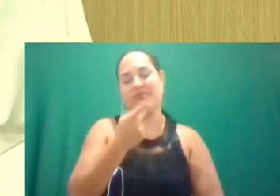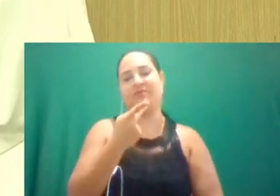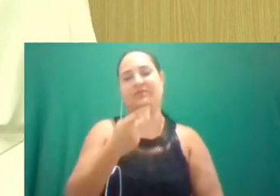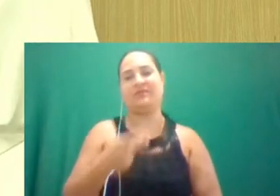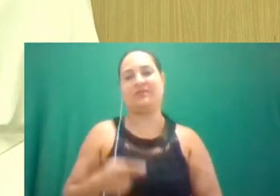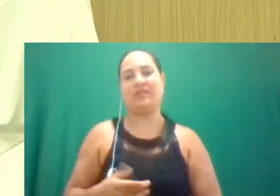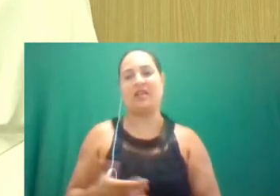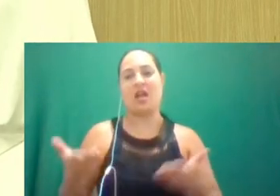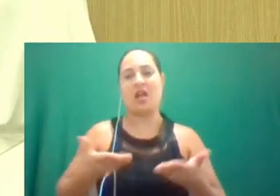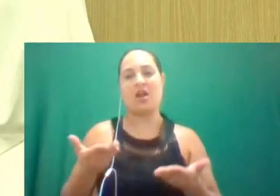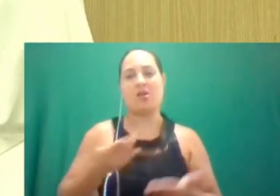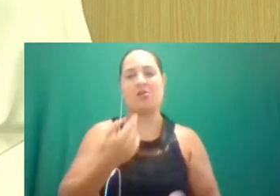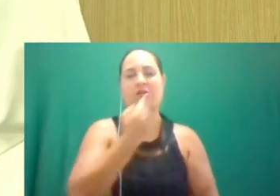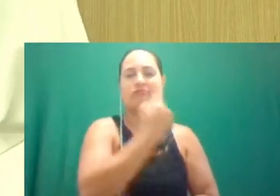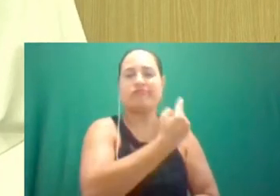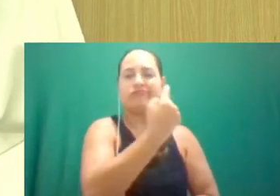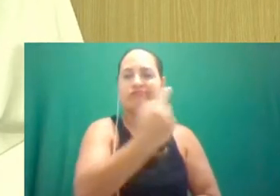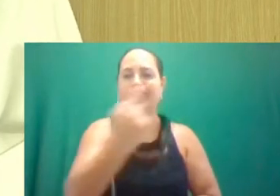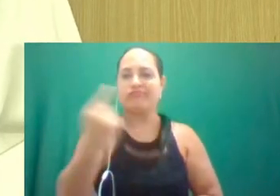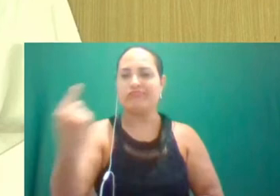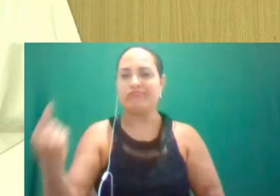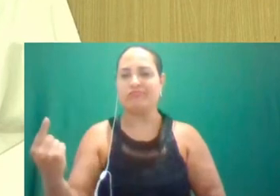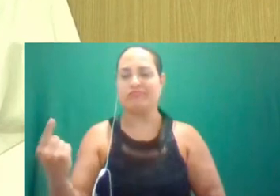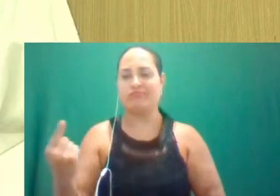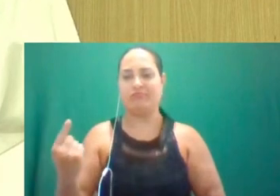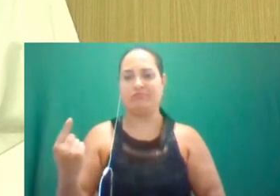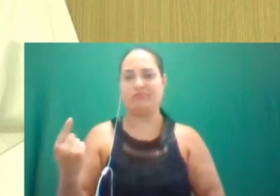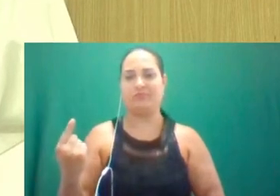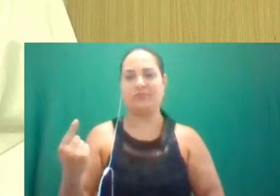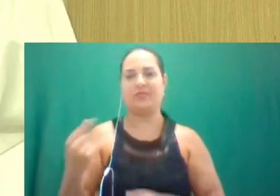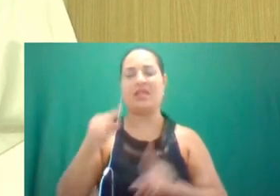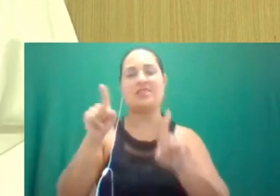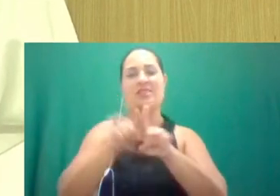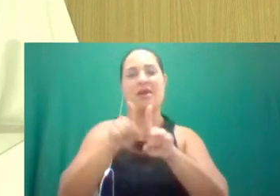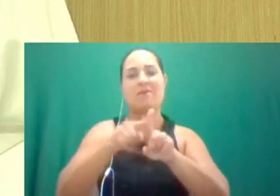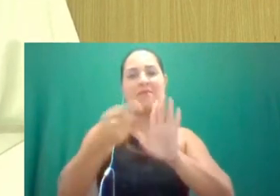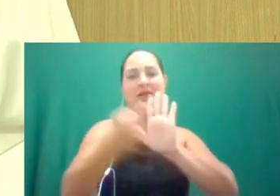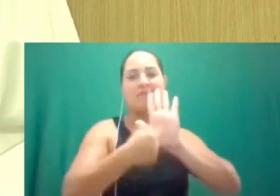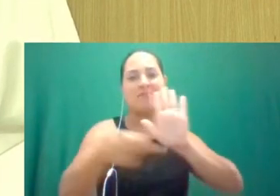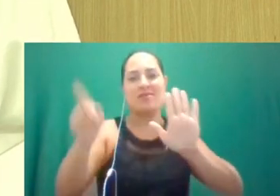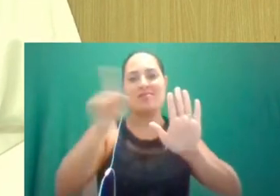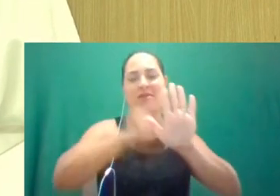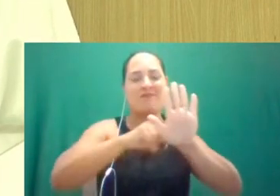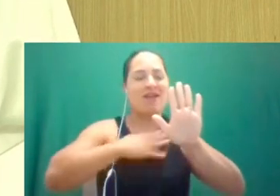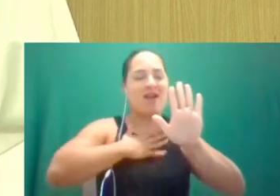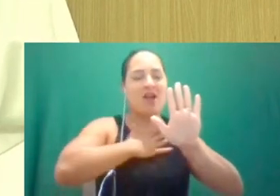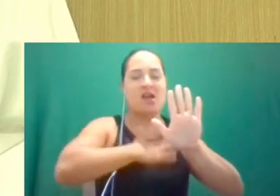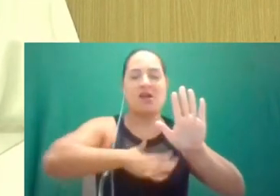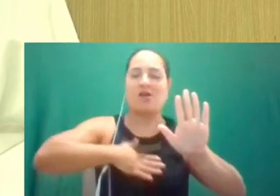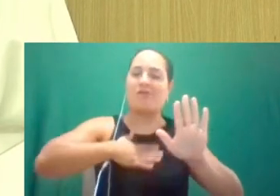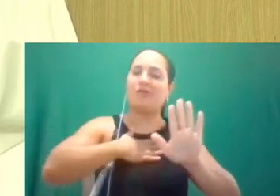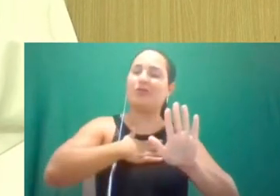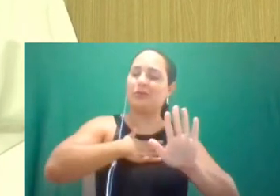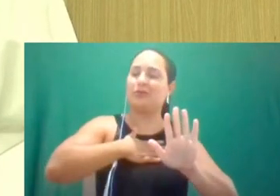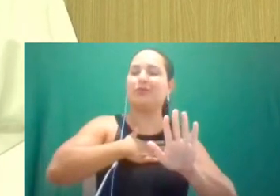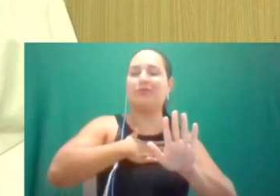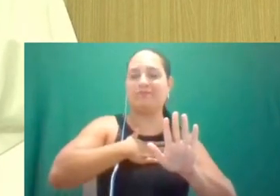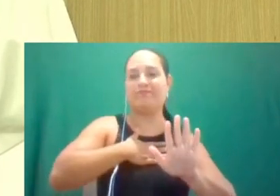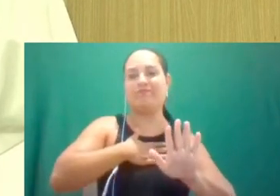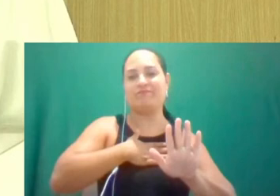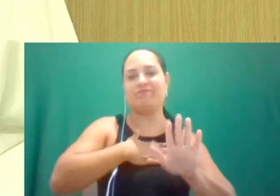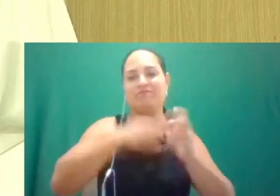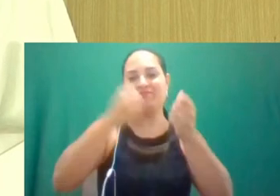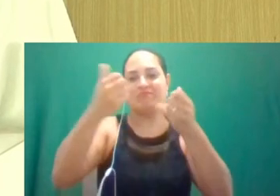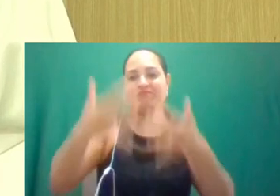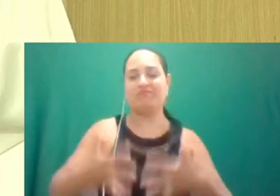sorriso superficial, simplista, da boca e dos dentes, para um sorriso profundo da boca, dos